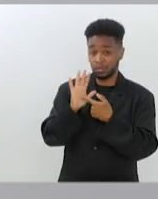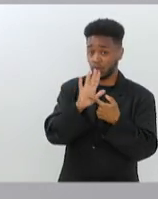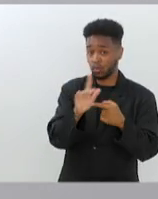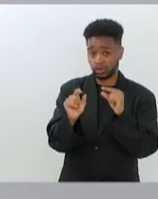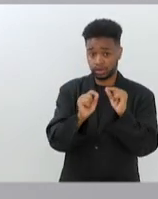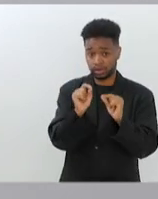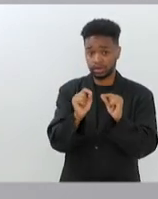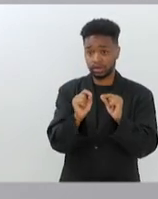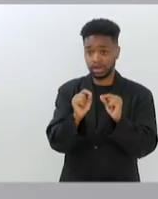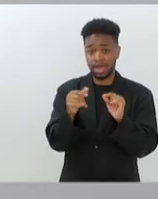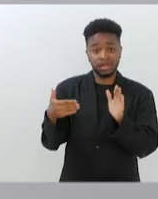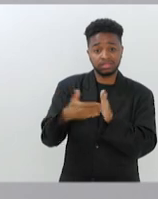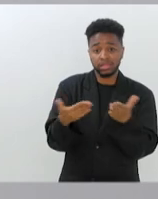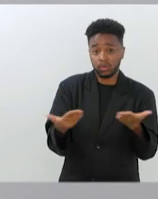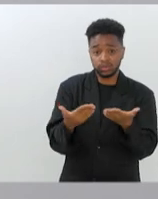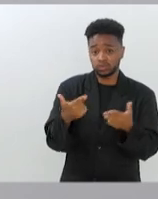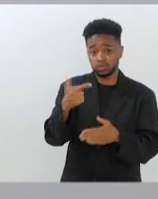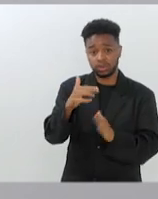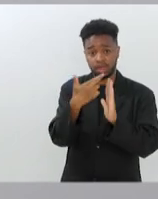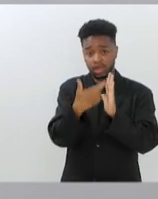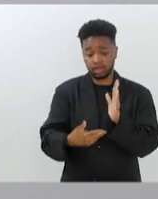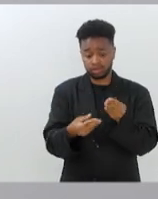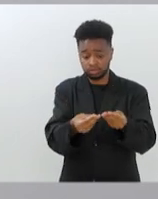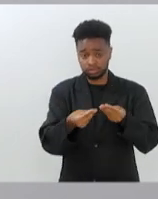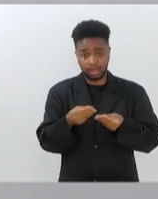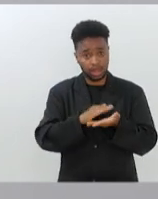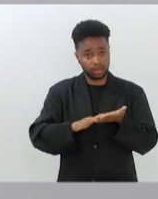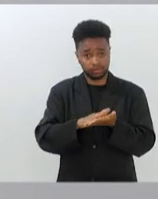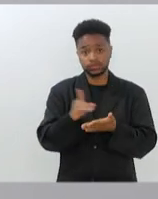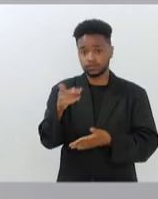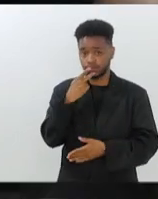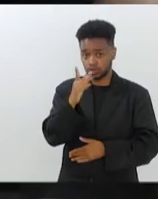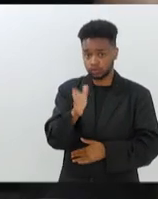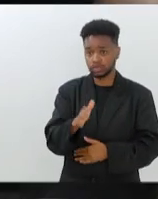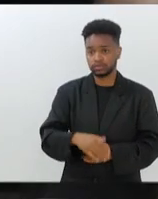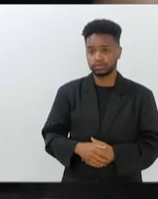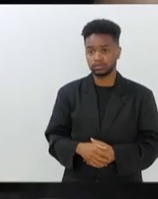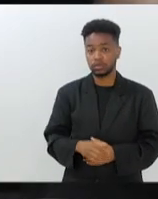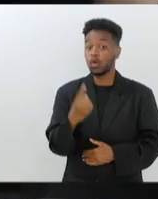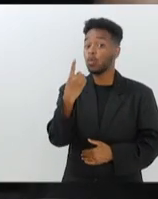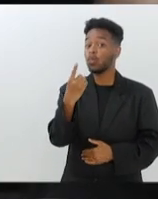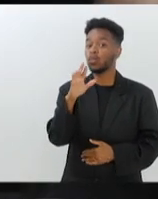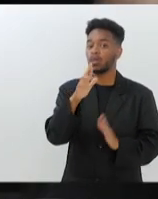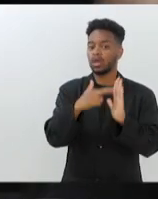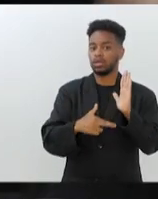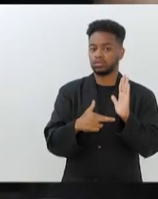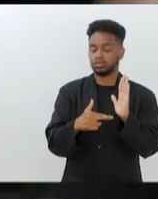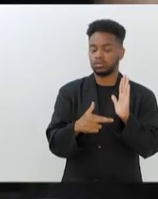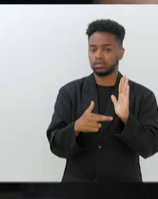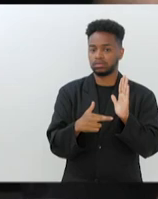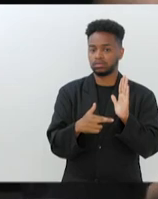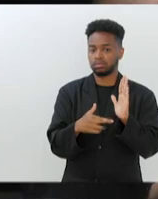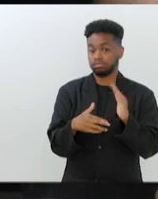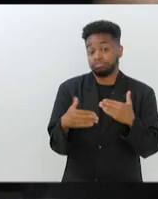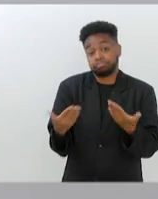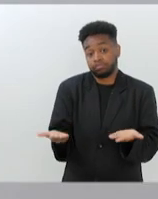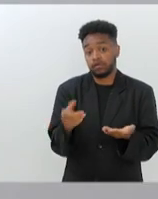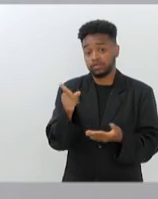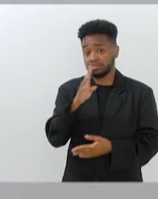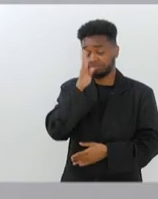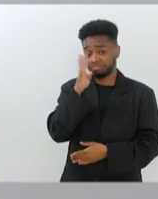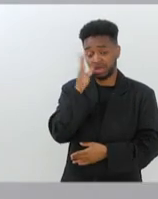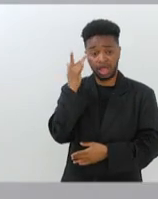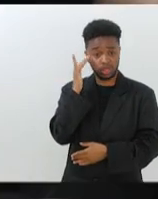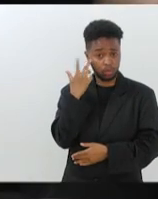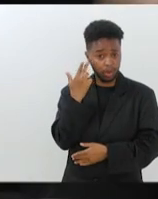vezes que até hoje não recebeu relatório a senhora falou aqui umas duas ou três oportunidades um relatório então a senhora banaliza isso